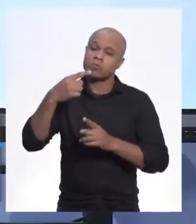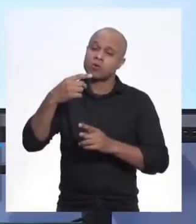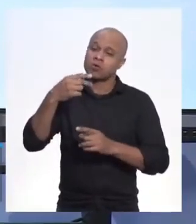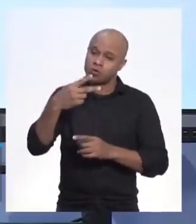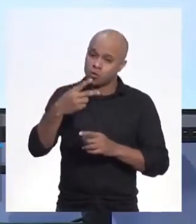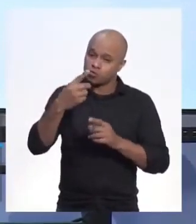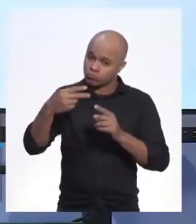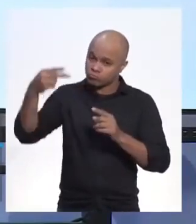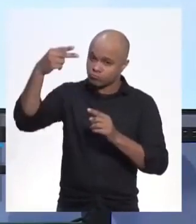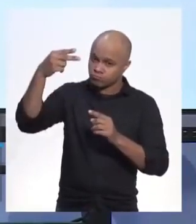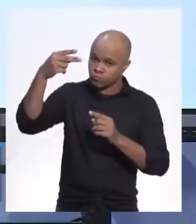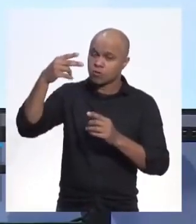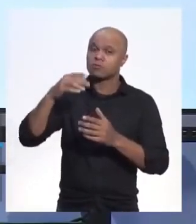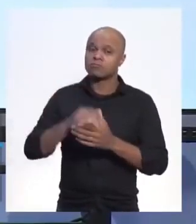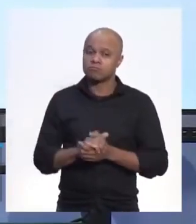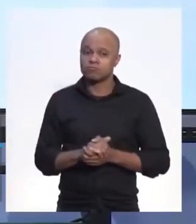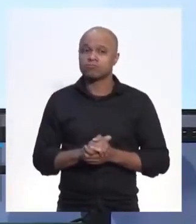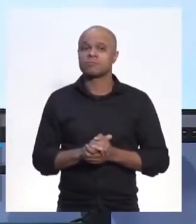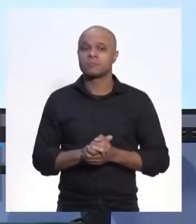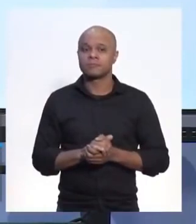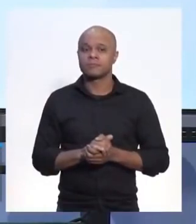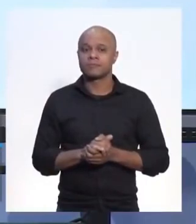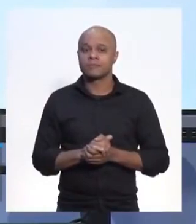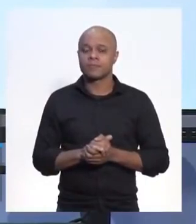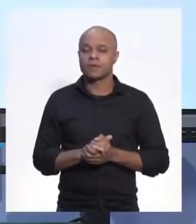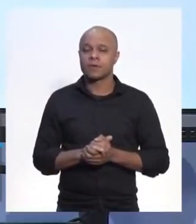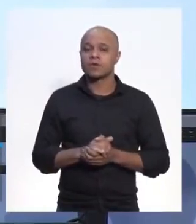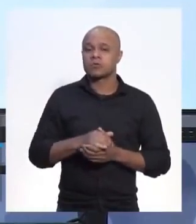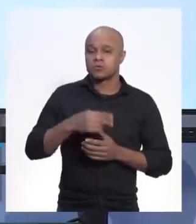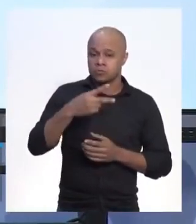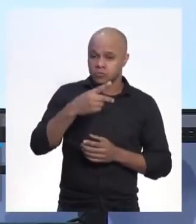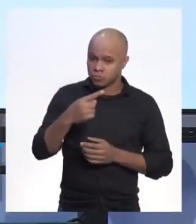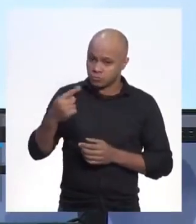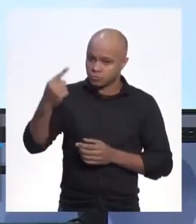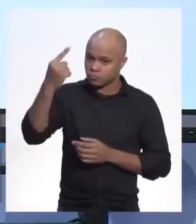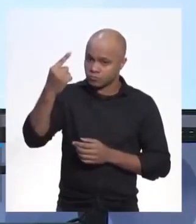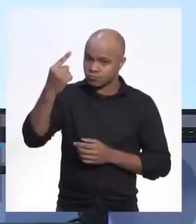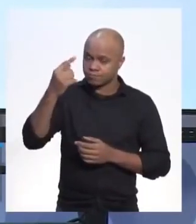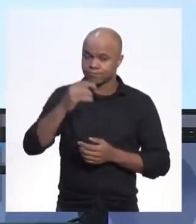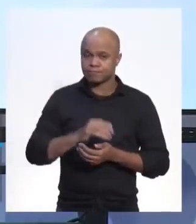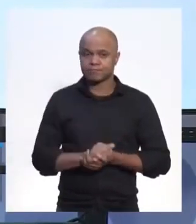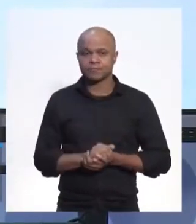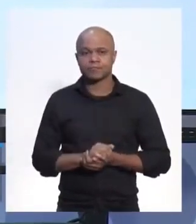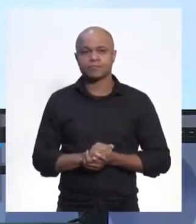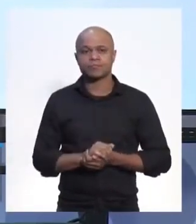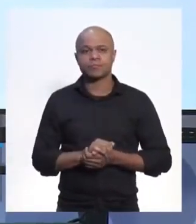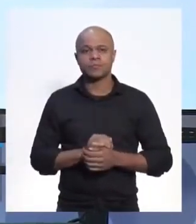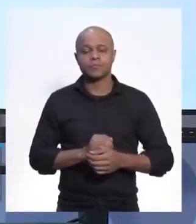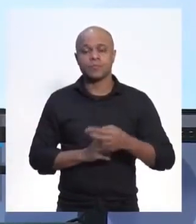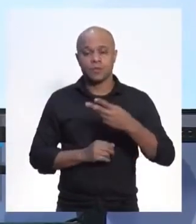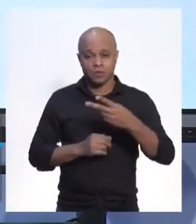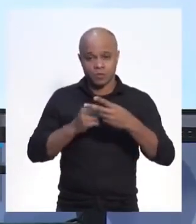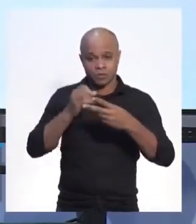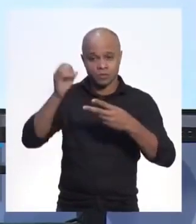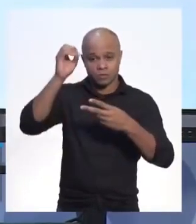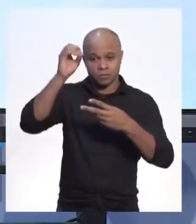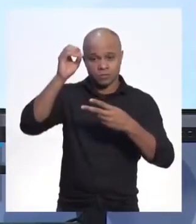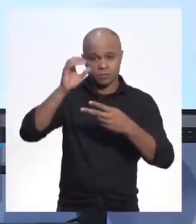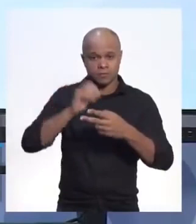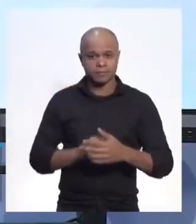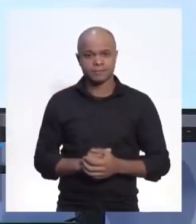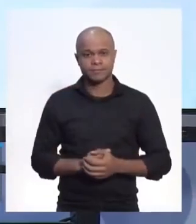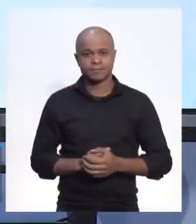elevado ao quadrado. Menos com menos dá mais, 2 elevado a 1. 2 é menos 0, 0 não tem sinal. Então é 2 elevado a